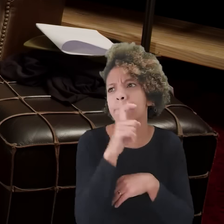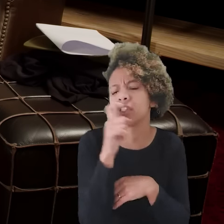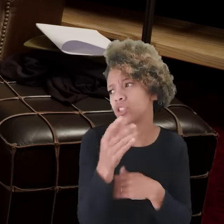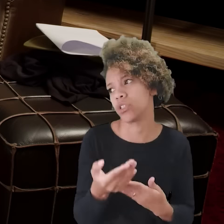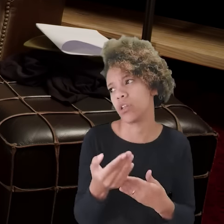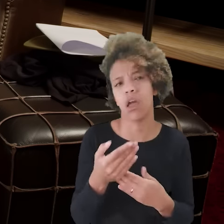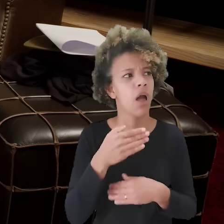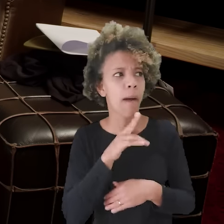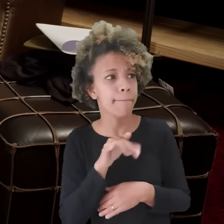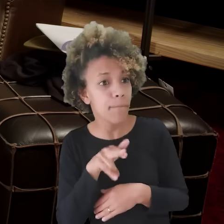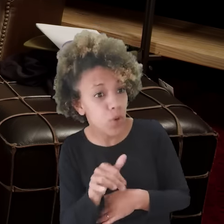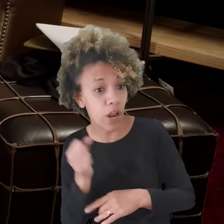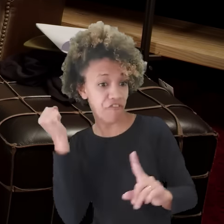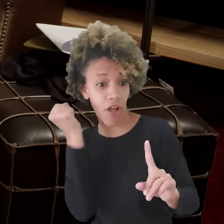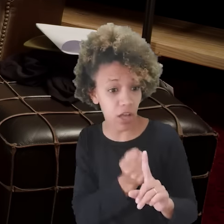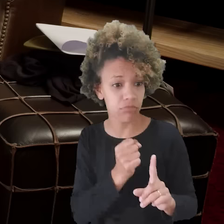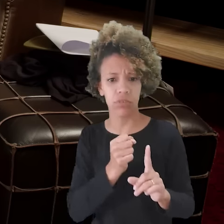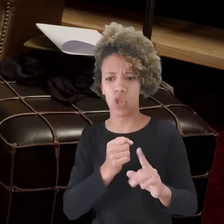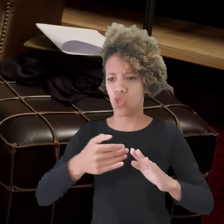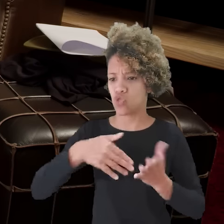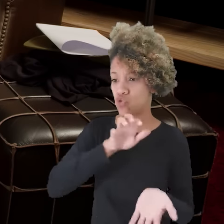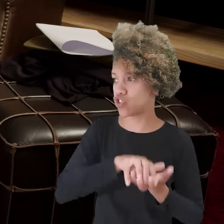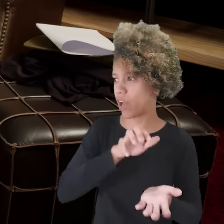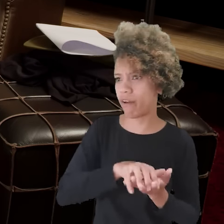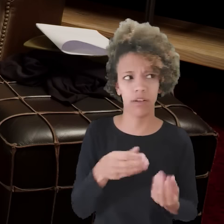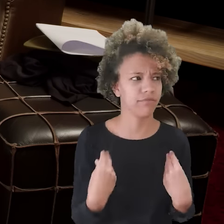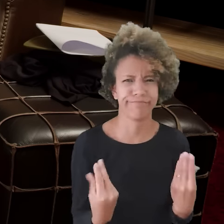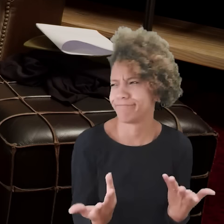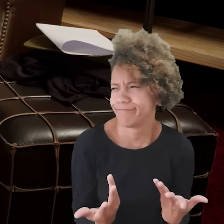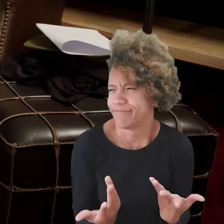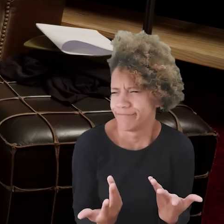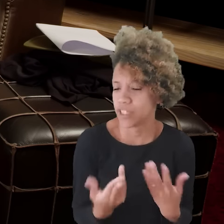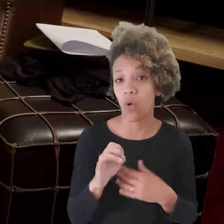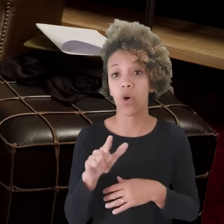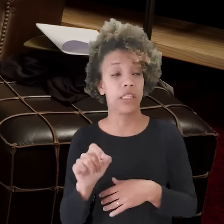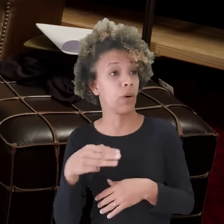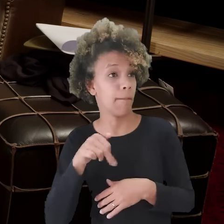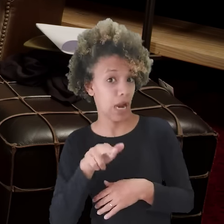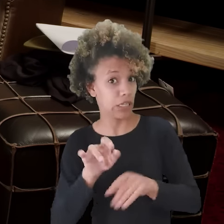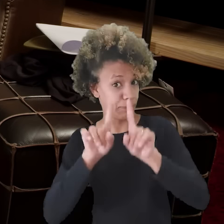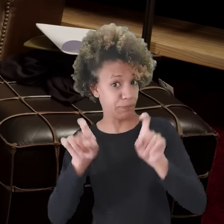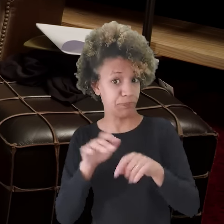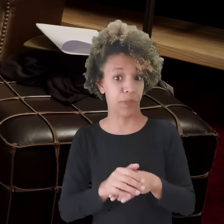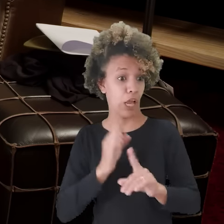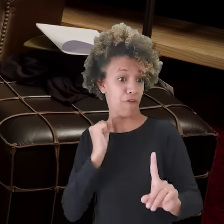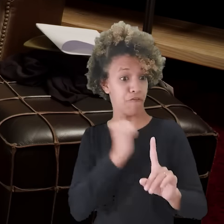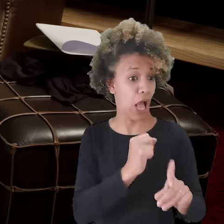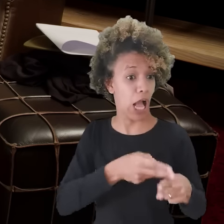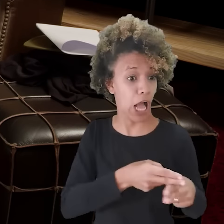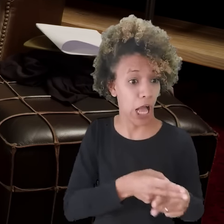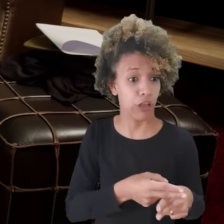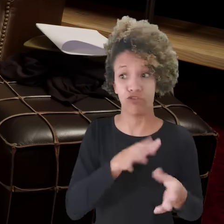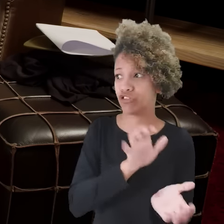tem como ser mentira e se eu falar Bruno aloísa foi e deu uma facada no jacaré agora vai fazer no outro dia Rodrigo Marques disse Abre o Bruno Luiz